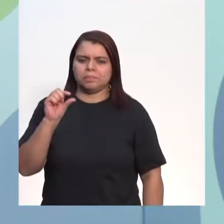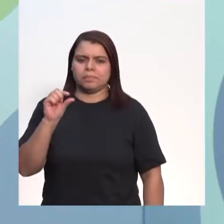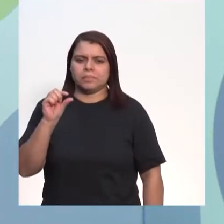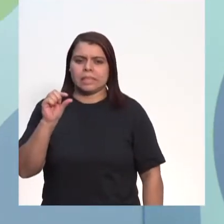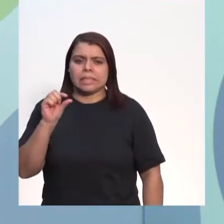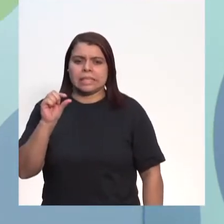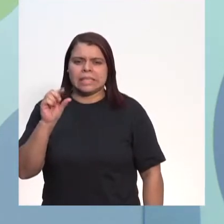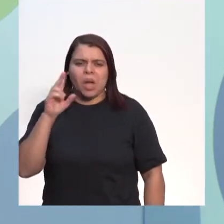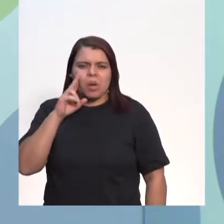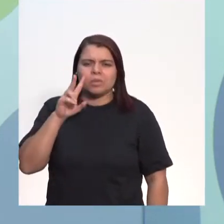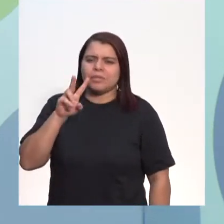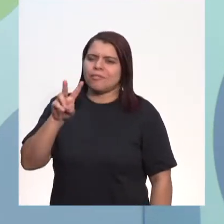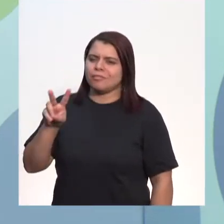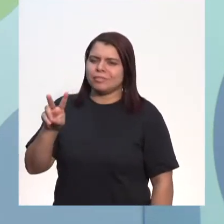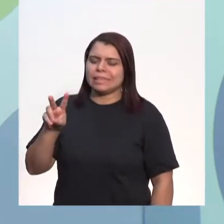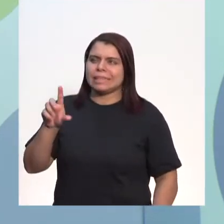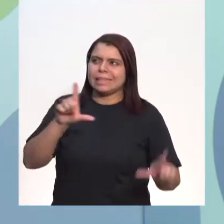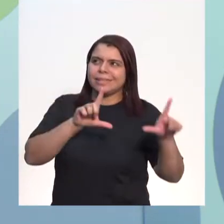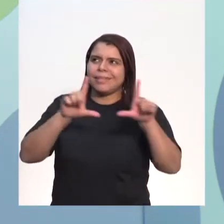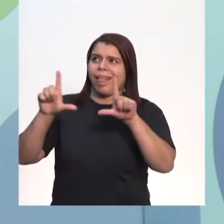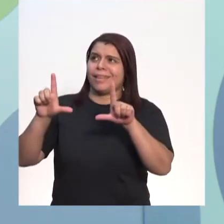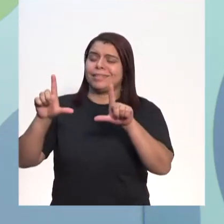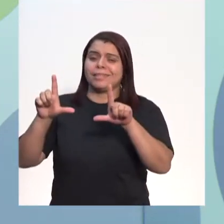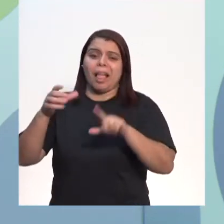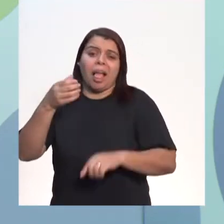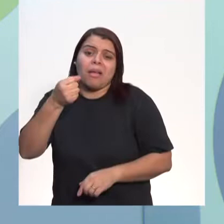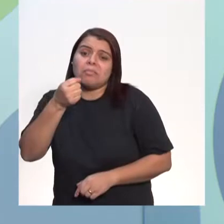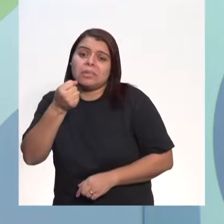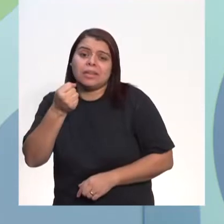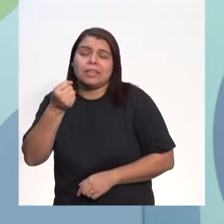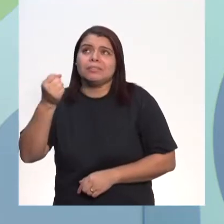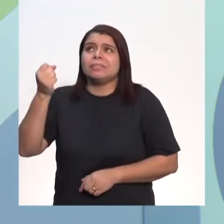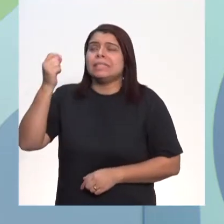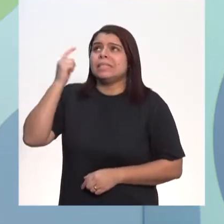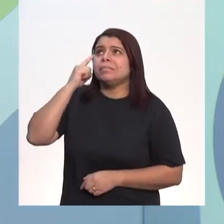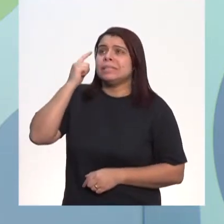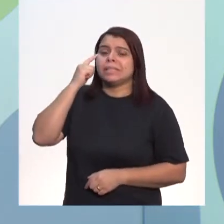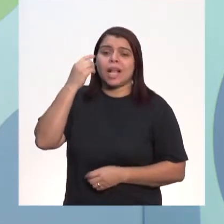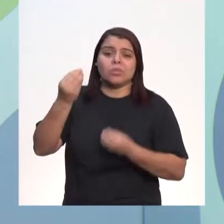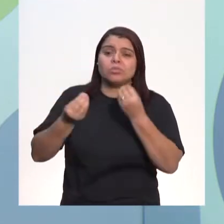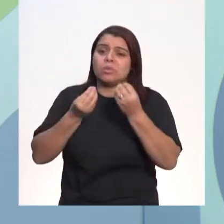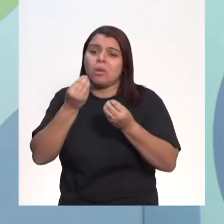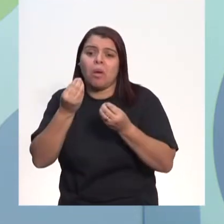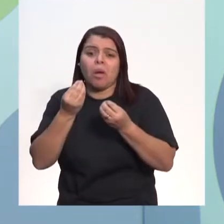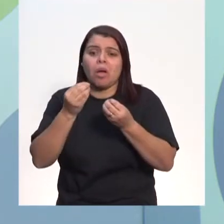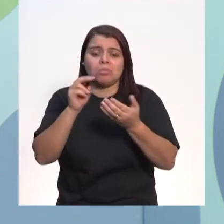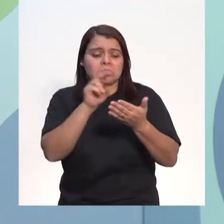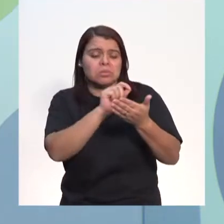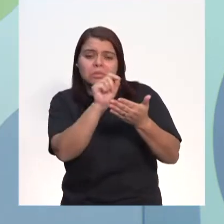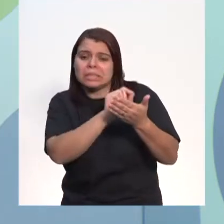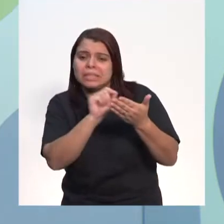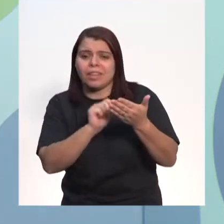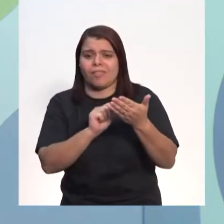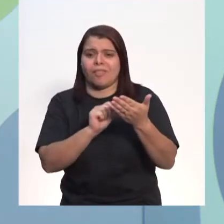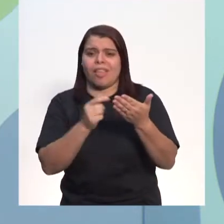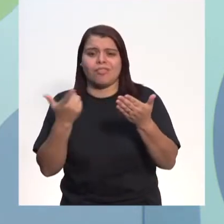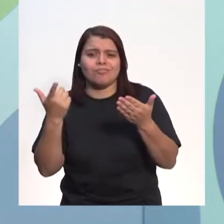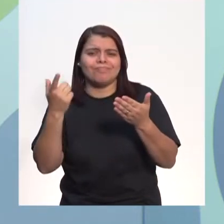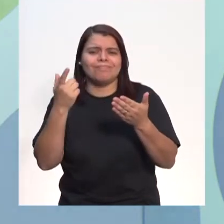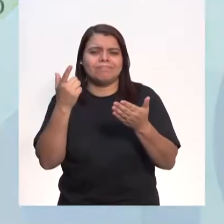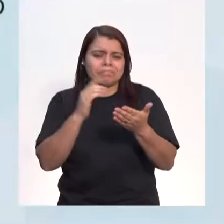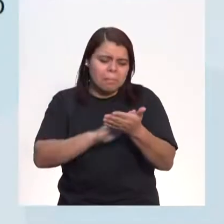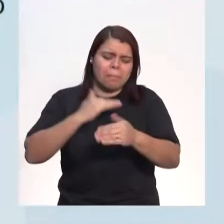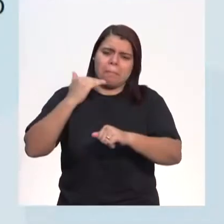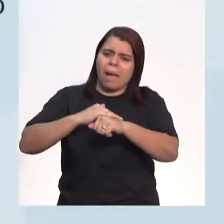eu vi esse slide estava em branco e eu fiquei pensando, né, se eu ia escrever mais um, se eu não ia escrever. E aí eu